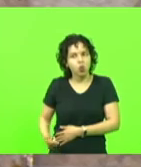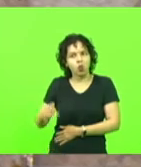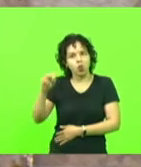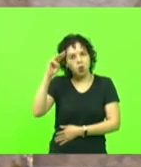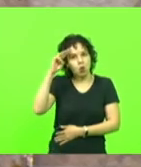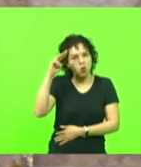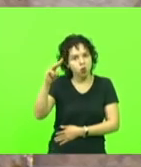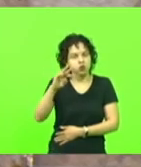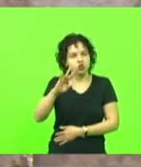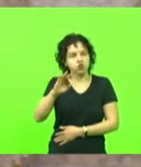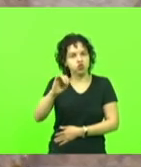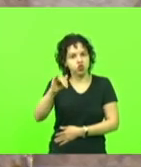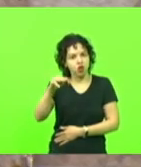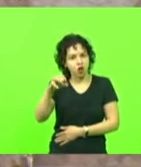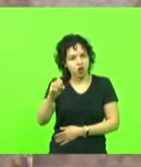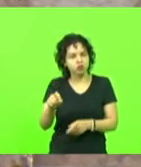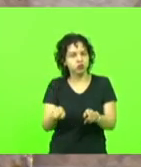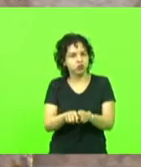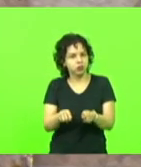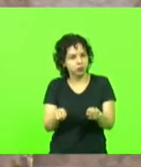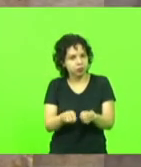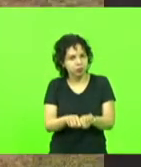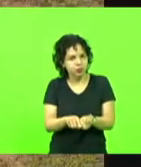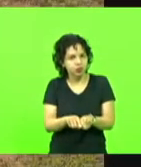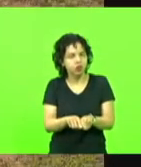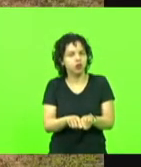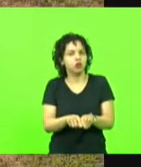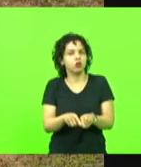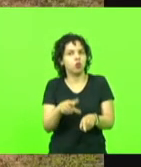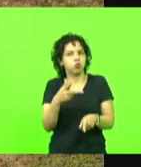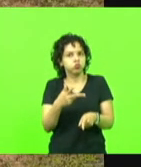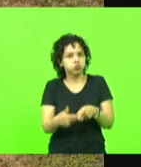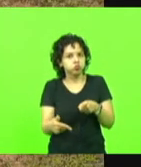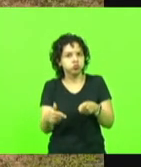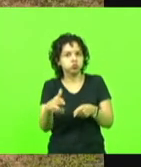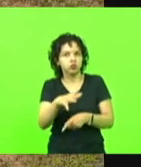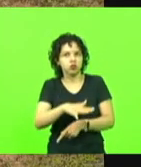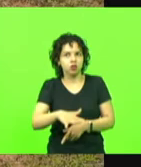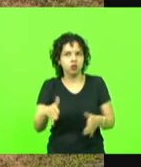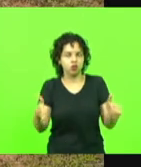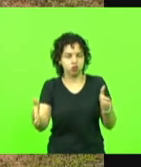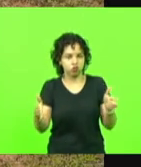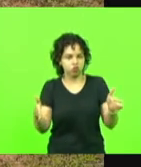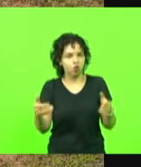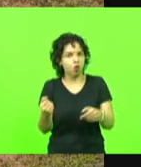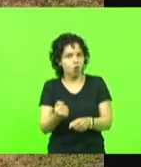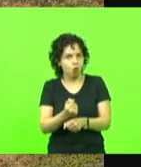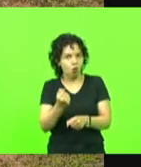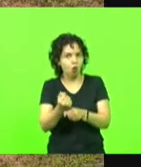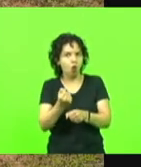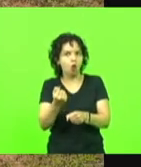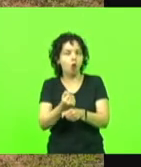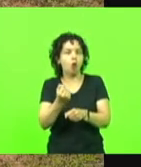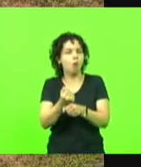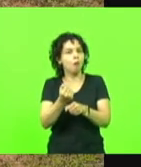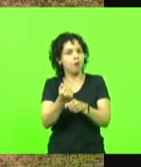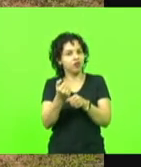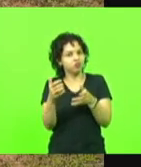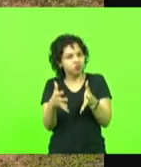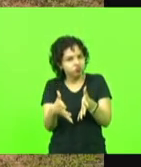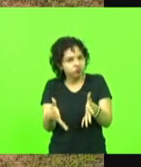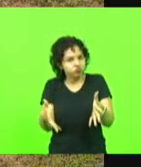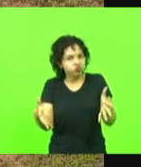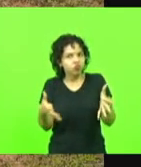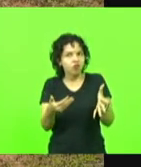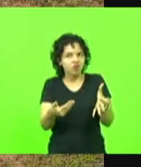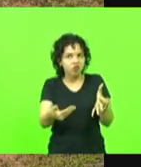por mais essa conquista da nossa região. Realmente, uma obra portentosa, prevista a